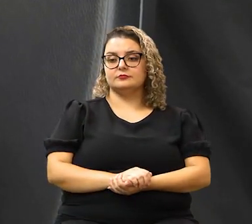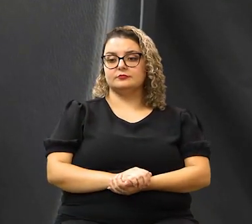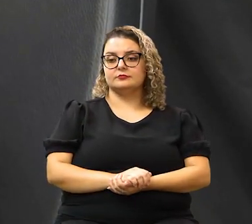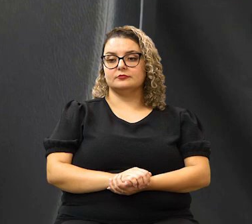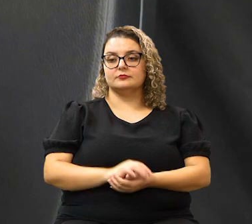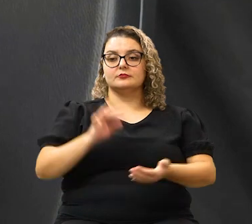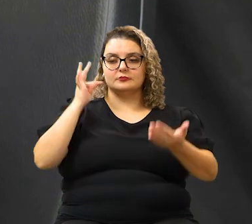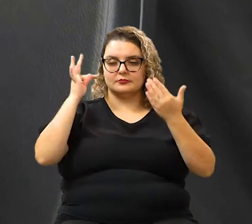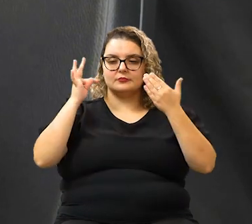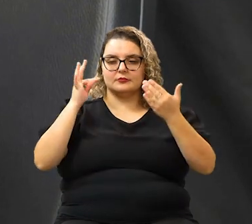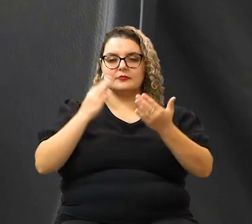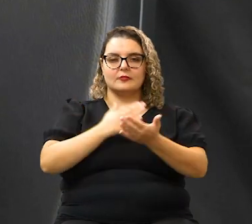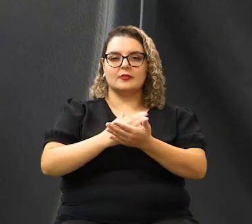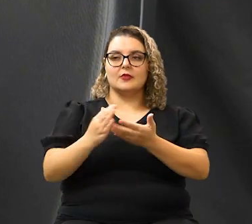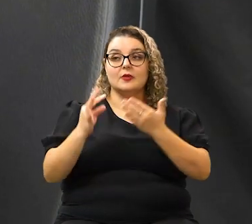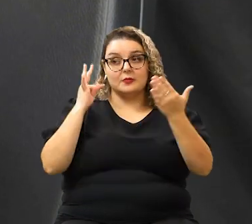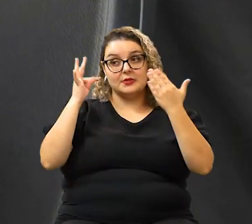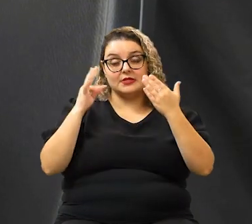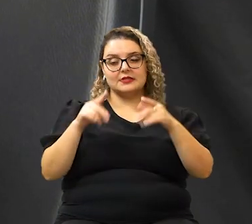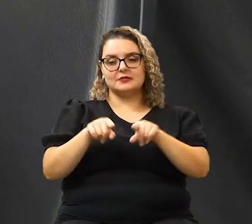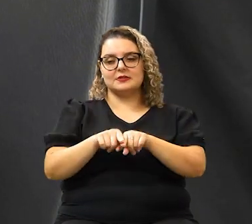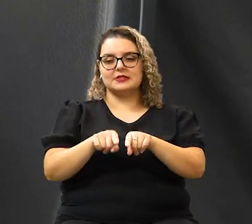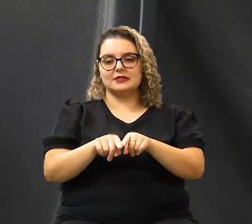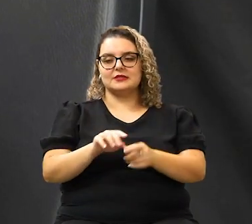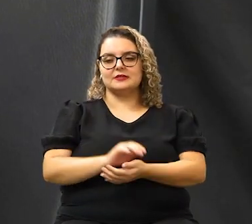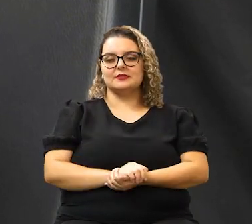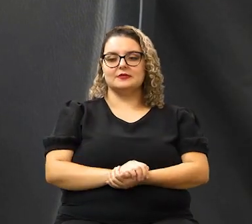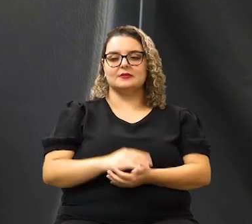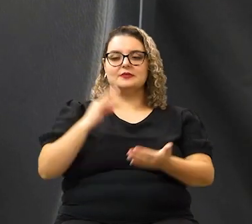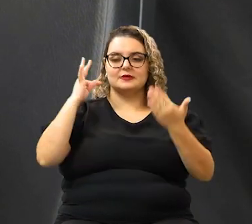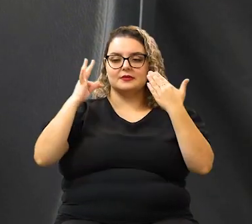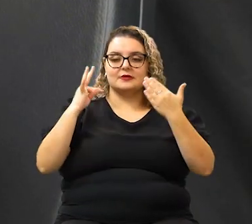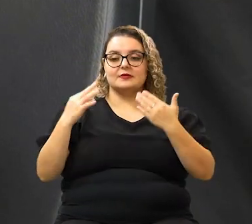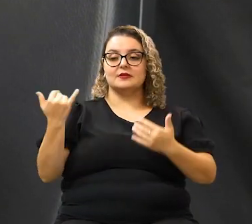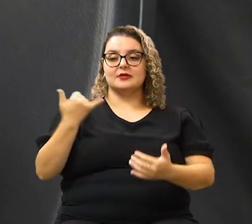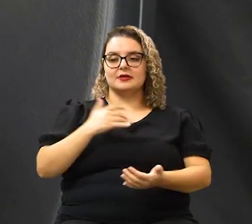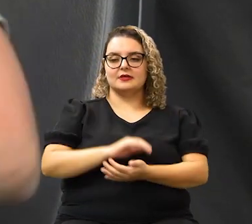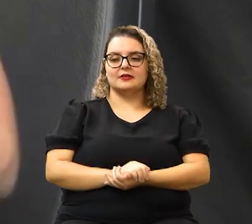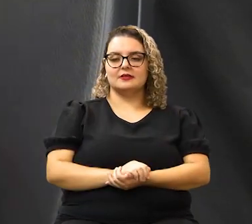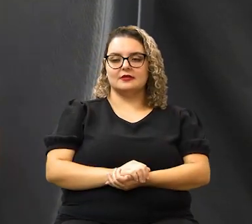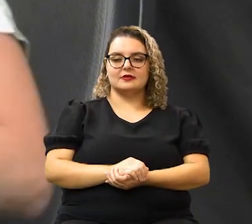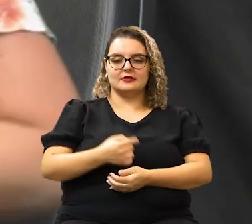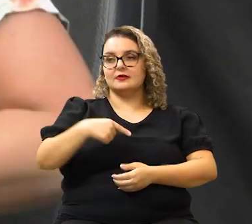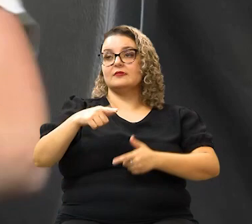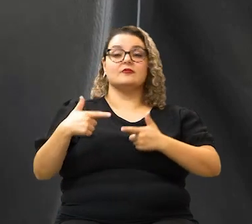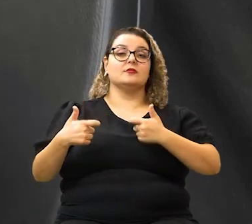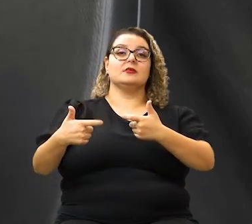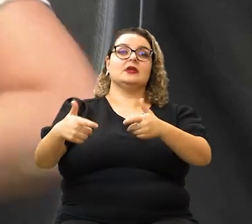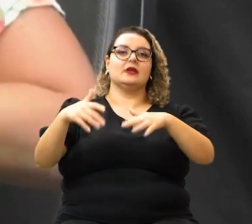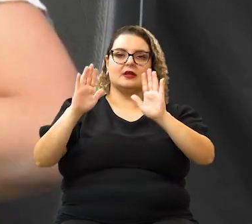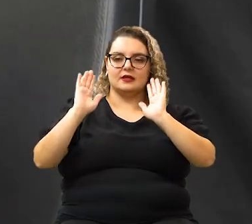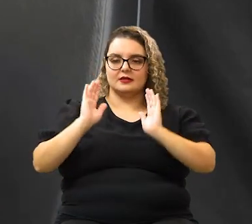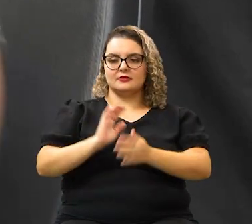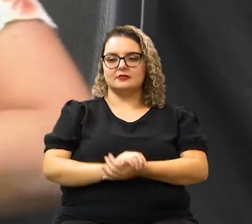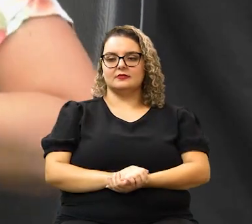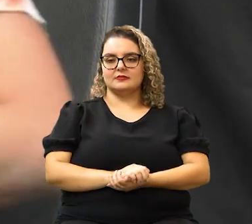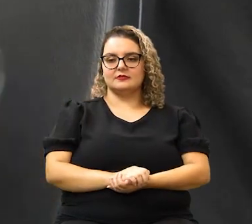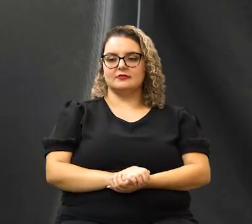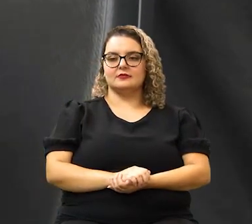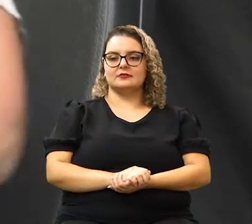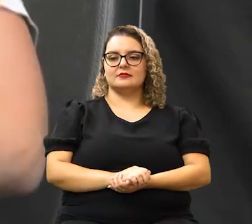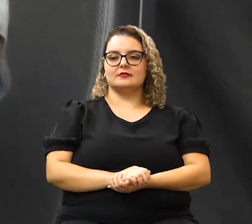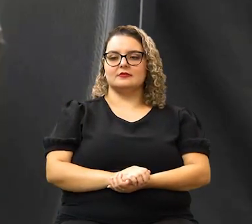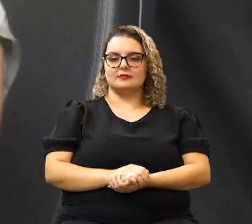também, né? A minha terapeuta fala que eu sou uma pessoa que vai para a guerra, sabe? Que vai, né? Então, assim, eu vou, sabe?